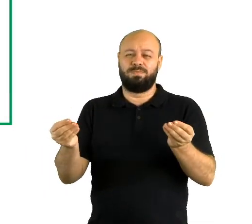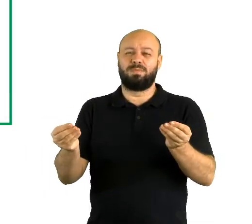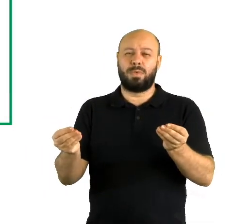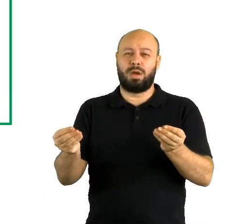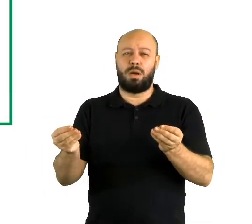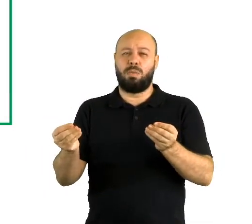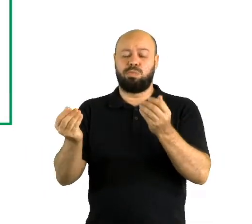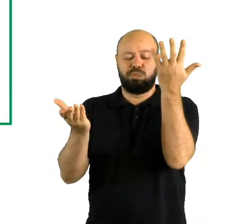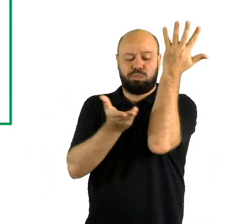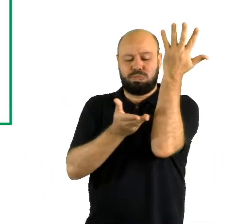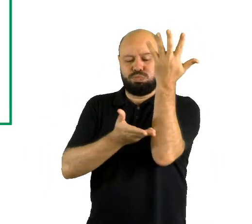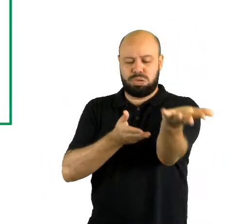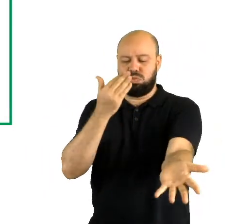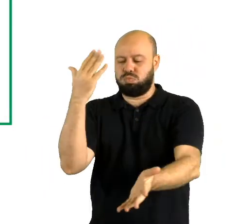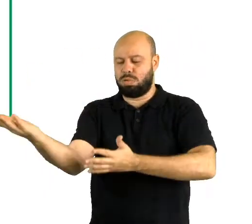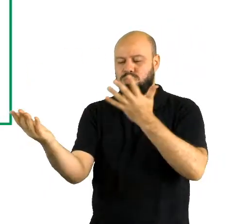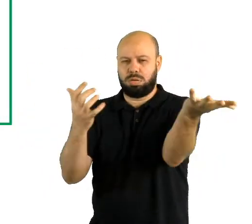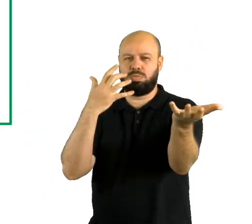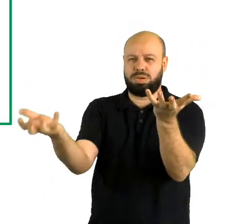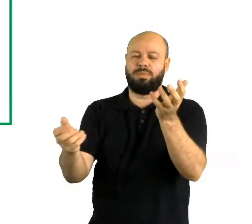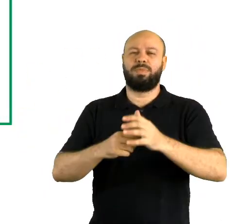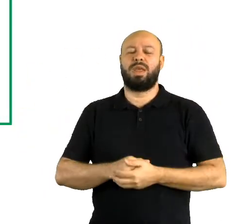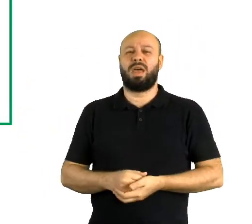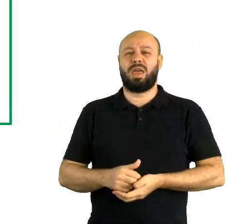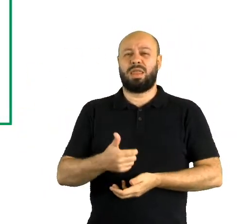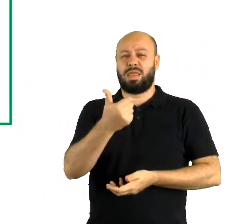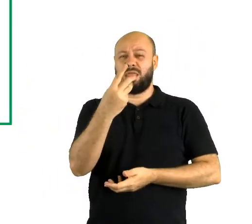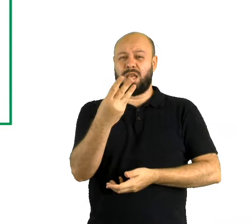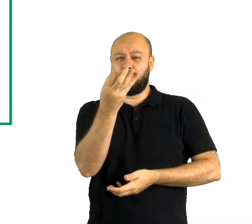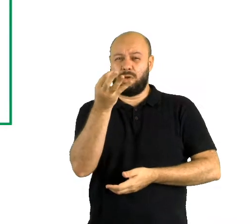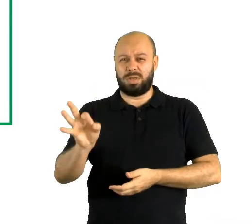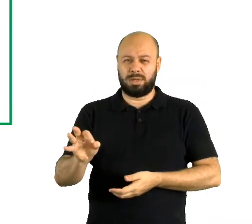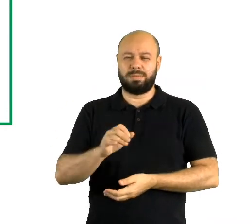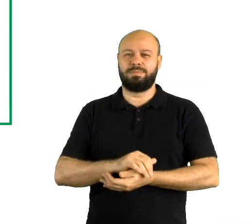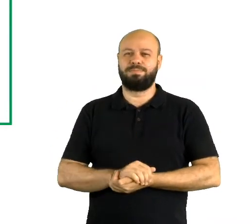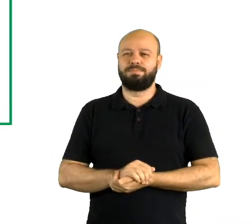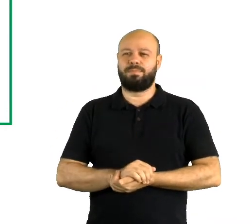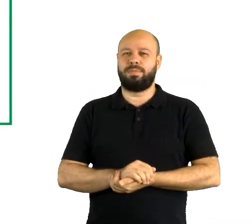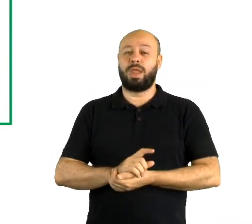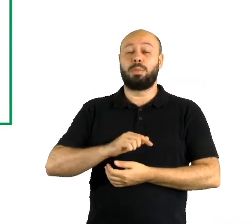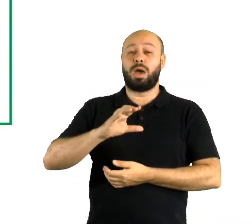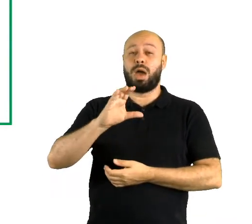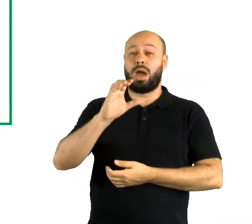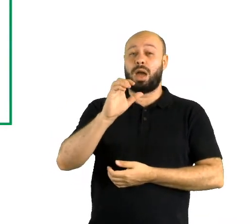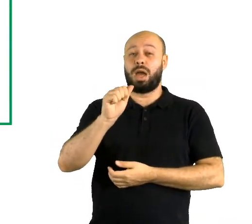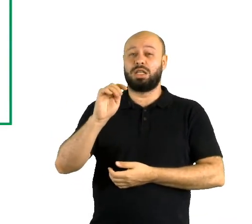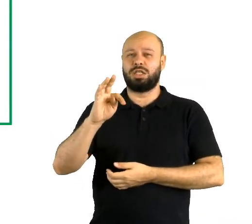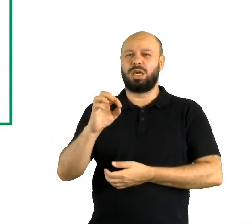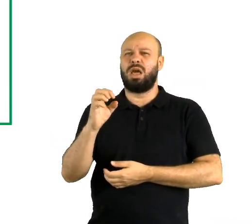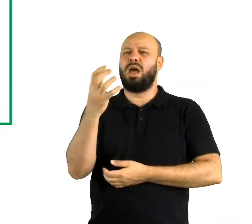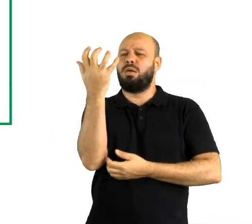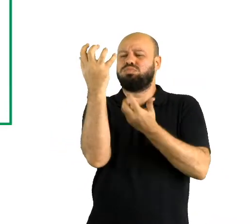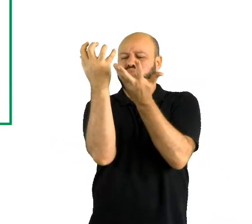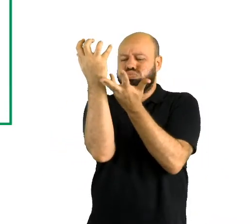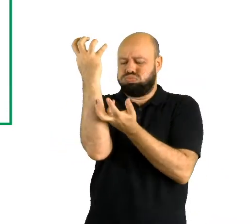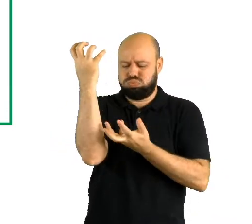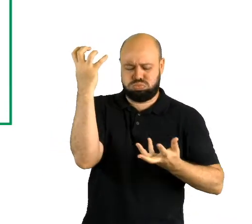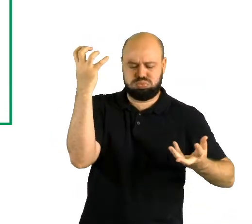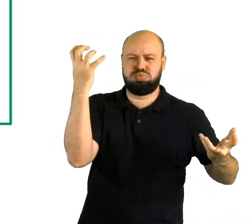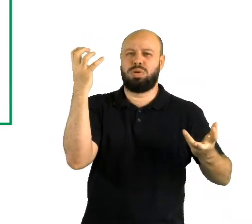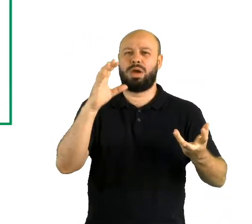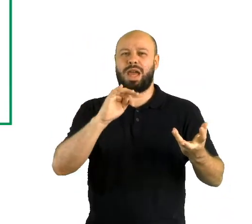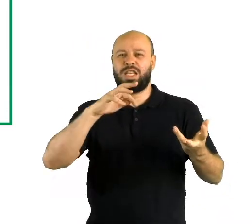desmatada, tinha 13%, e aí vai. Depois você tem a Caatinga, que fica na região do Nordeste, no